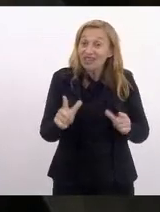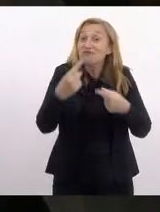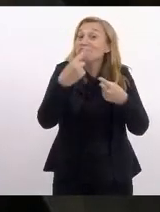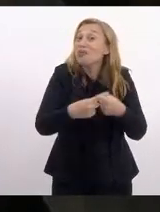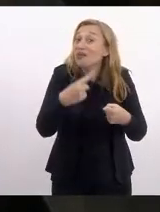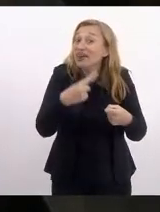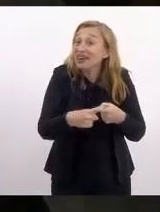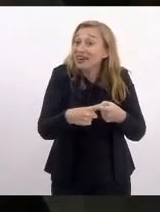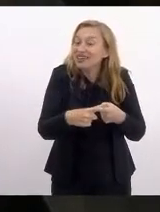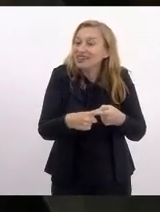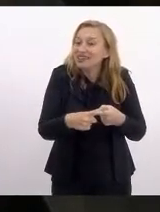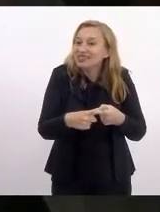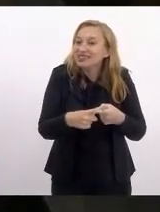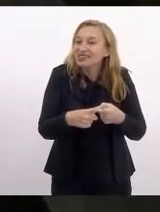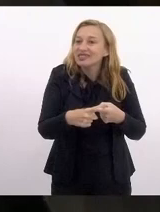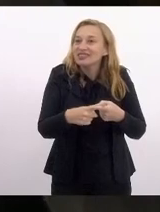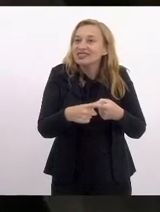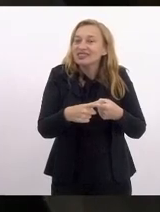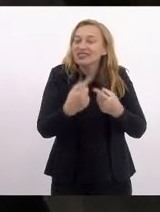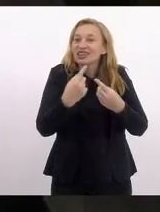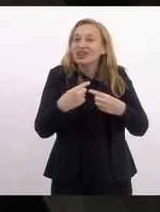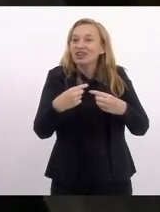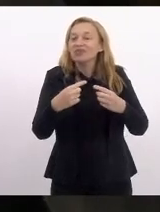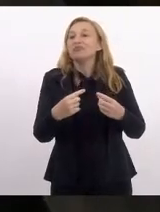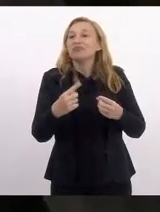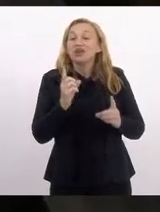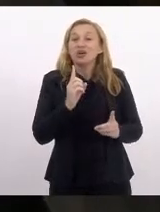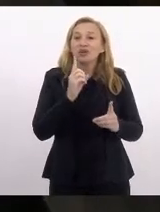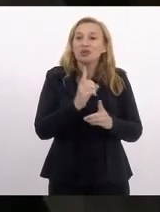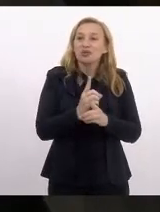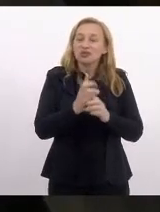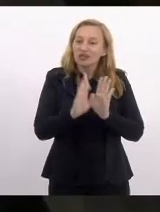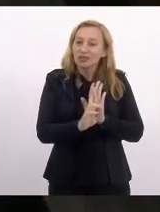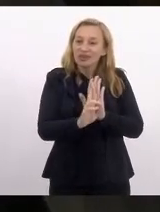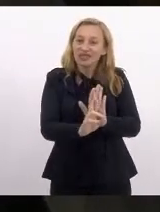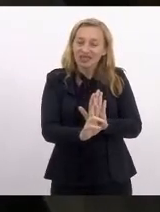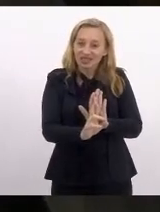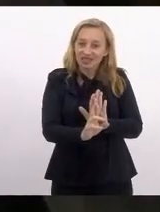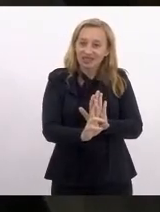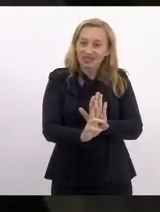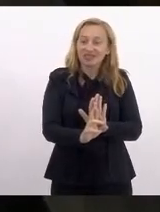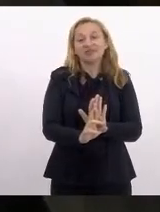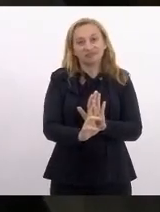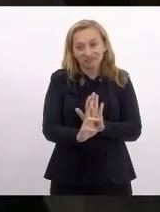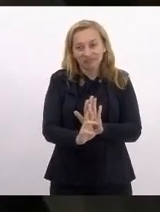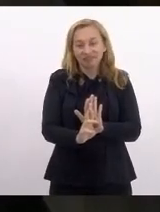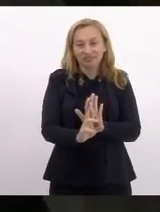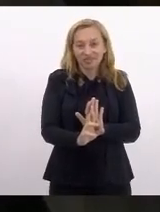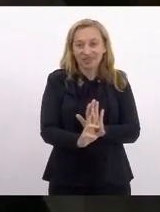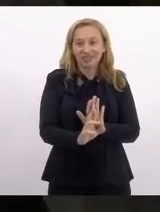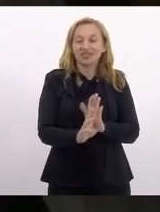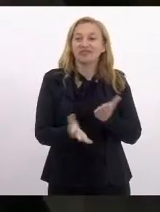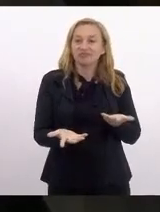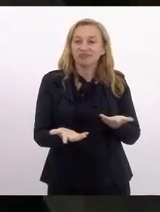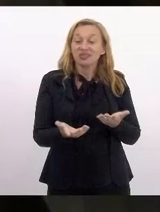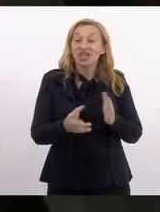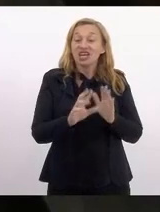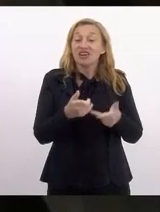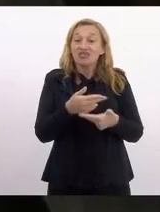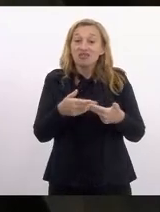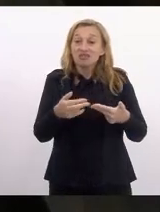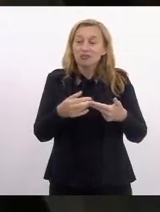porque encontra na sua classe política uma verdadeira representatividade hoje nós temos uma crise muito grande